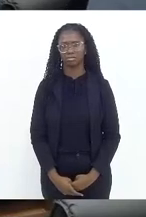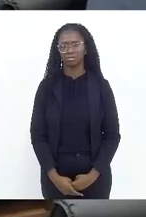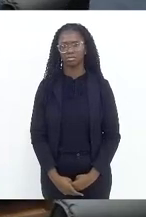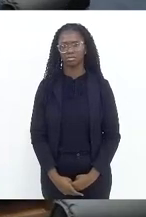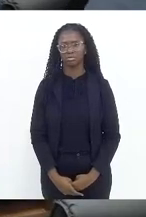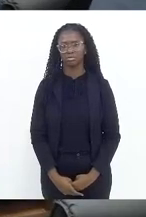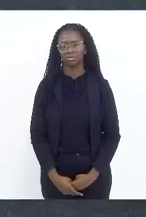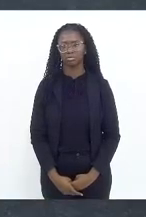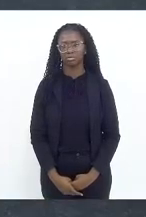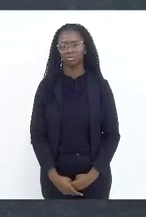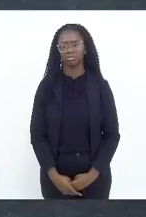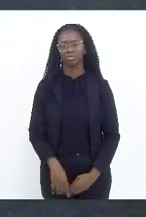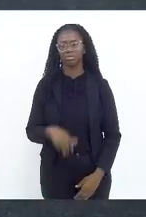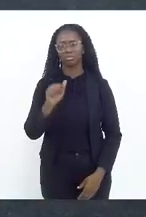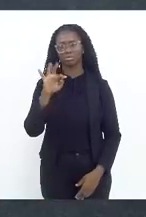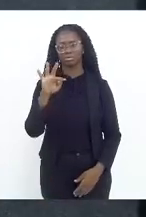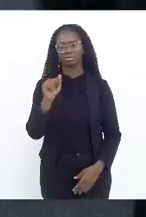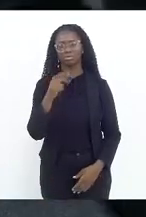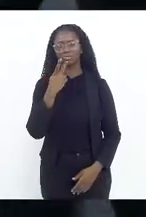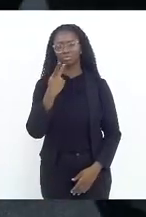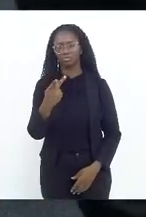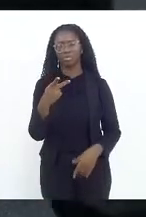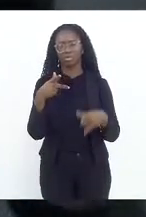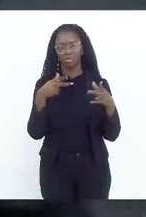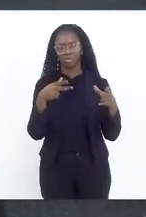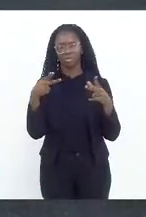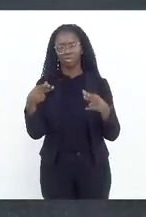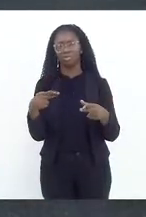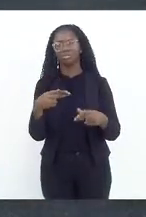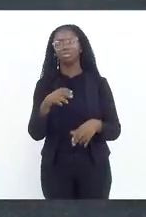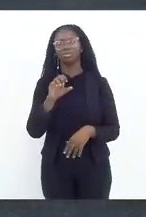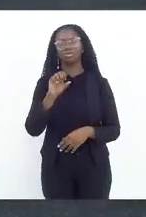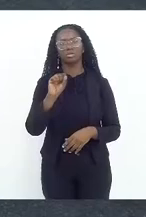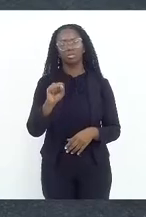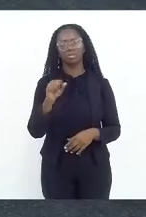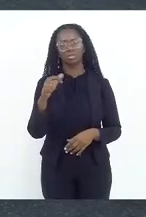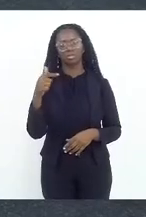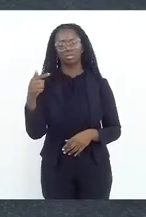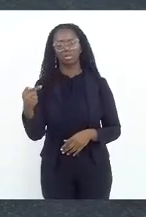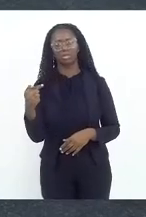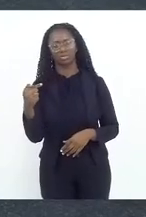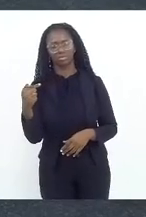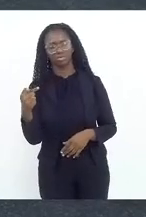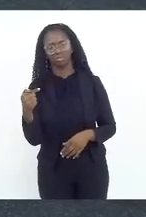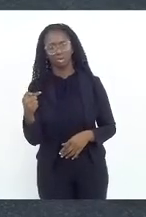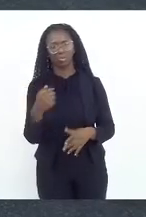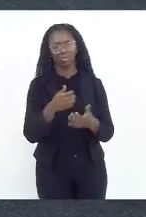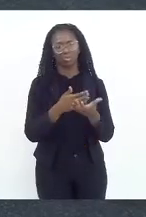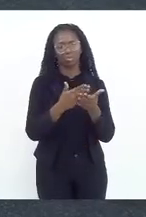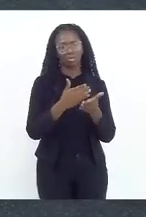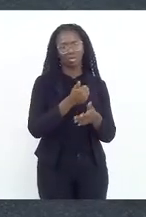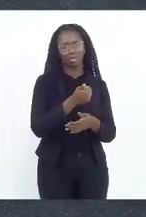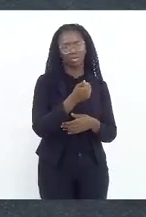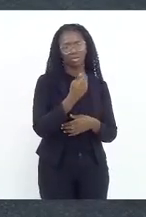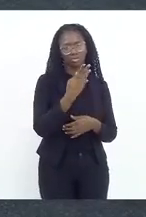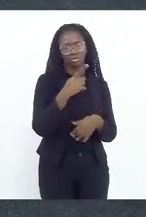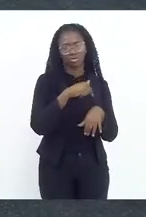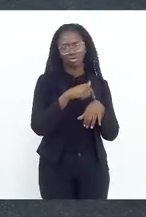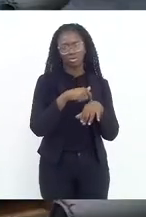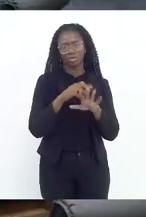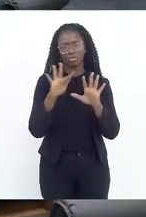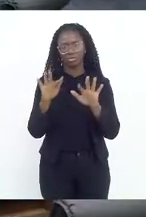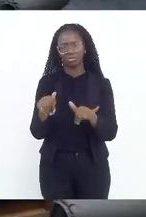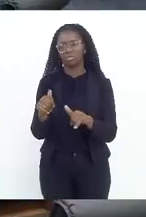Com exatidão, ocorrido na 84ª sessão ordinária, que iniciada às 14 horas, encerrou-se às 16 horas e 10